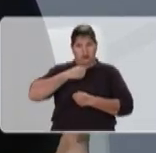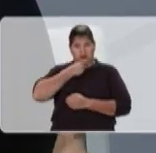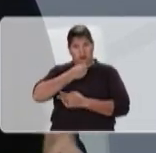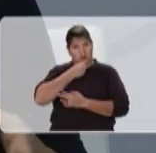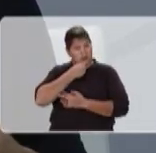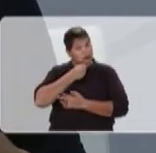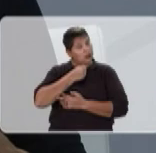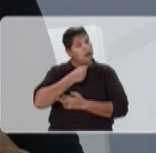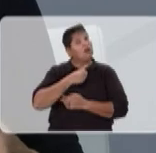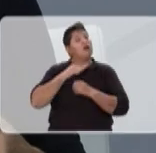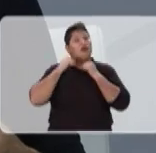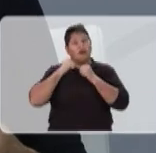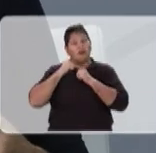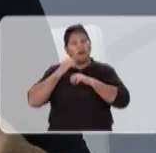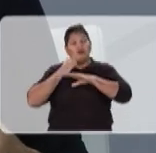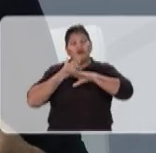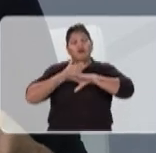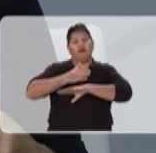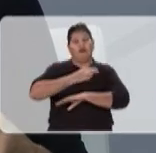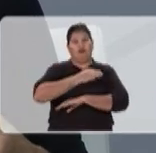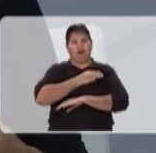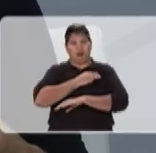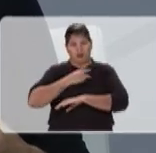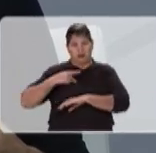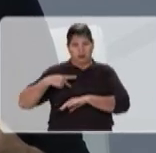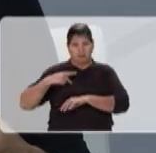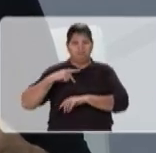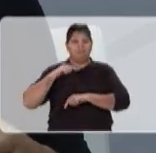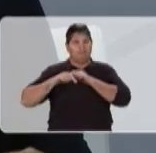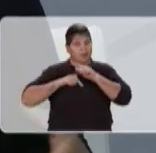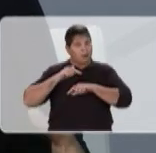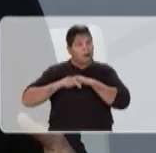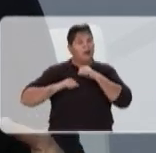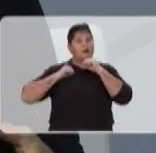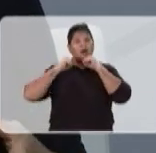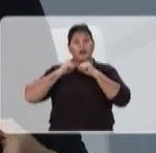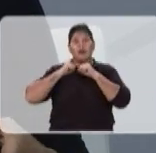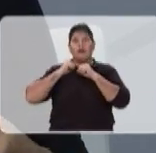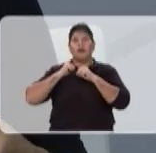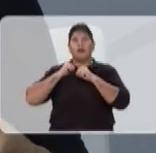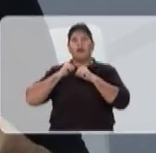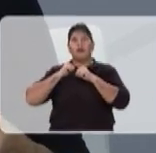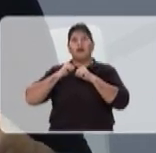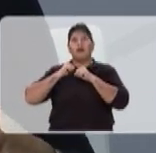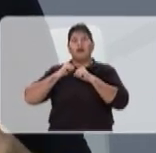sua condição de discriminada. Mas eu queria ir